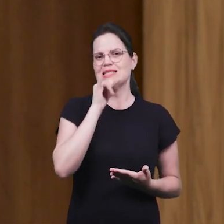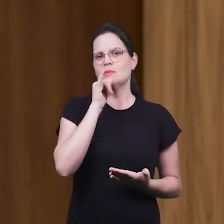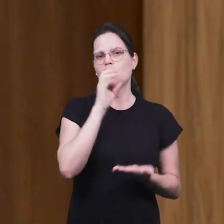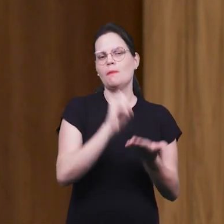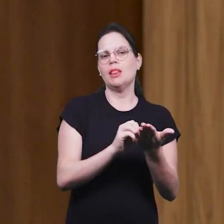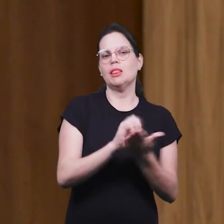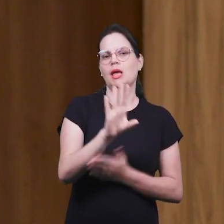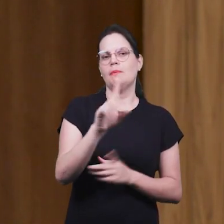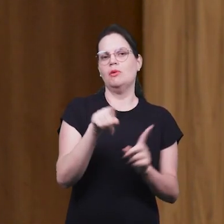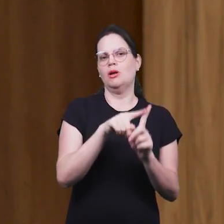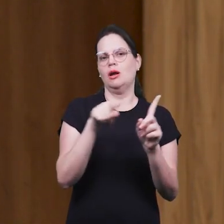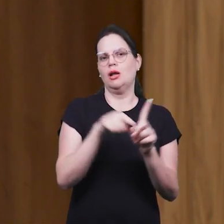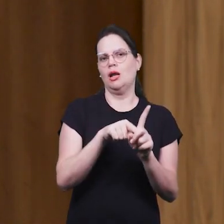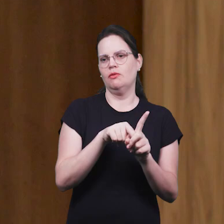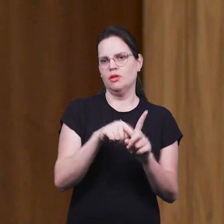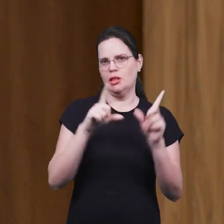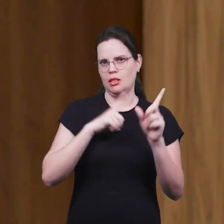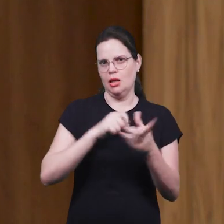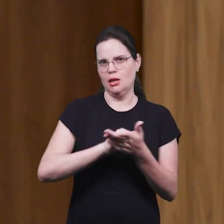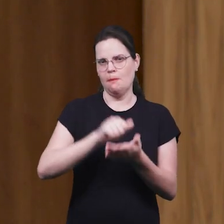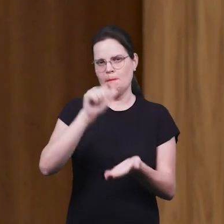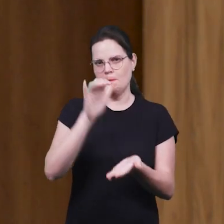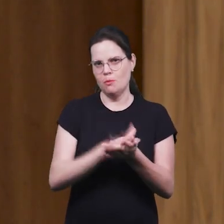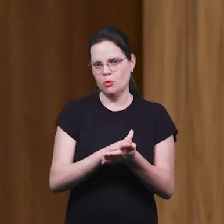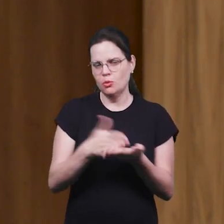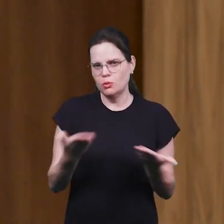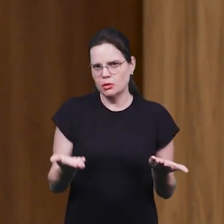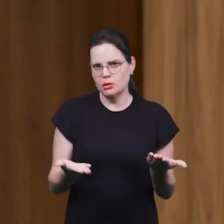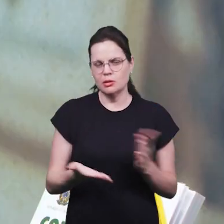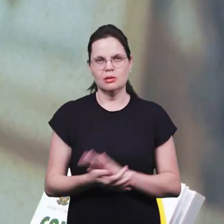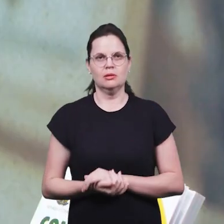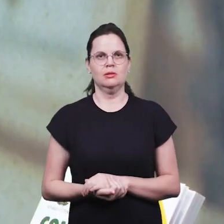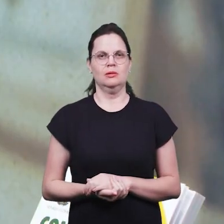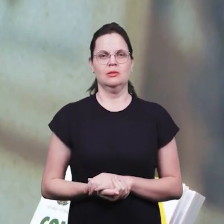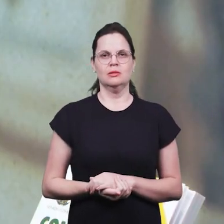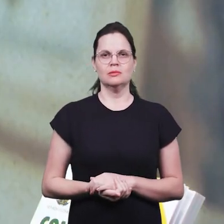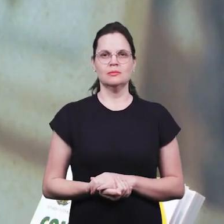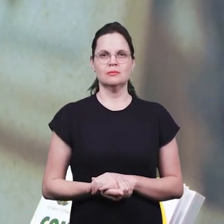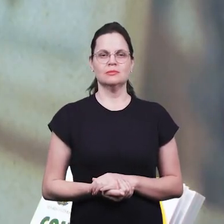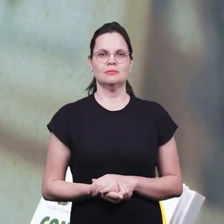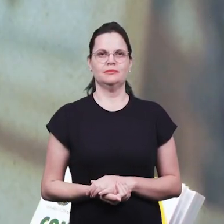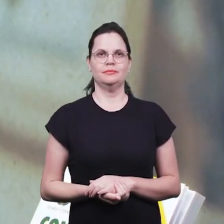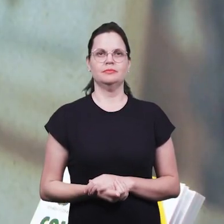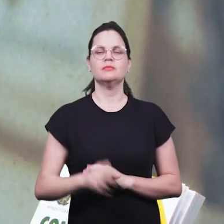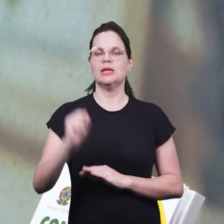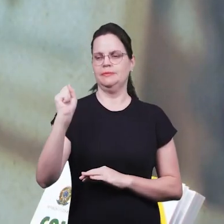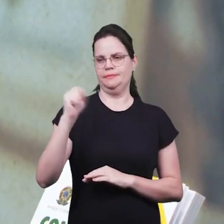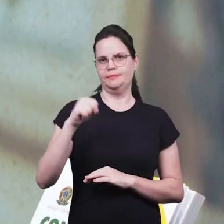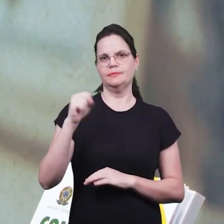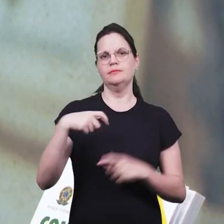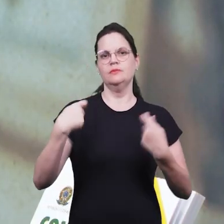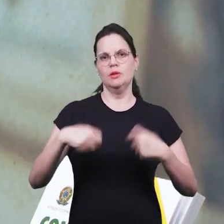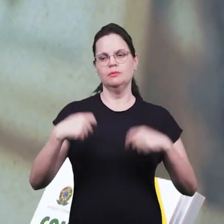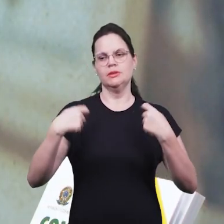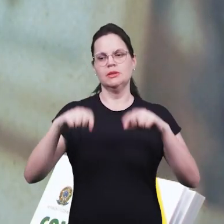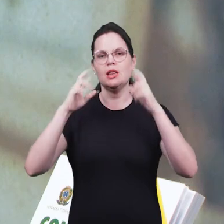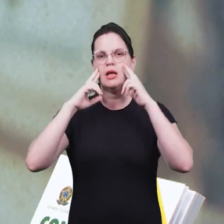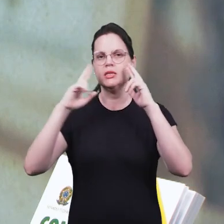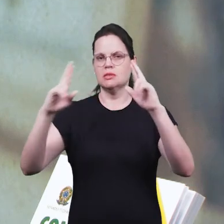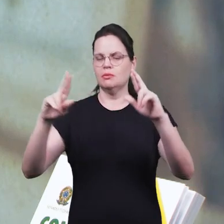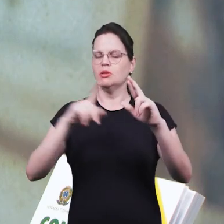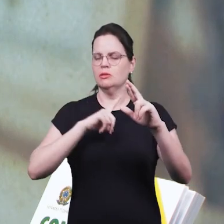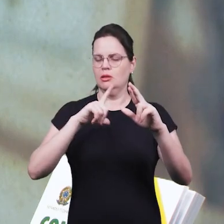uma trabalhadora no período de gestação e que goza dessa estabilidade? Na maioria dos casos, há um respeito assim por parte das